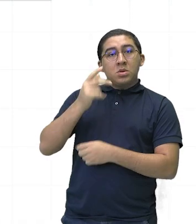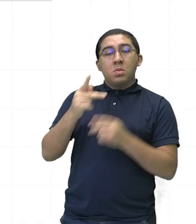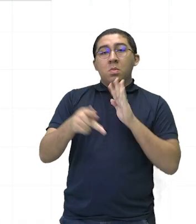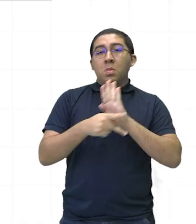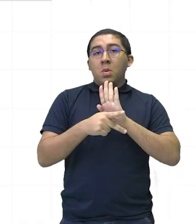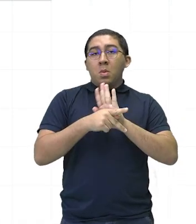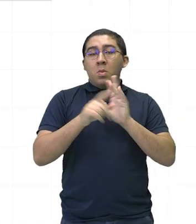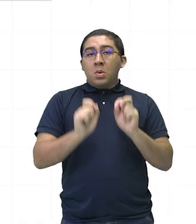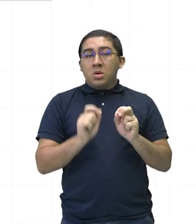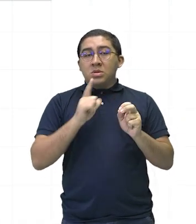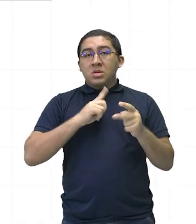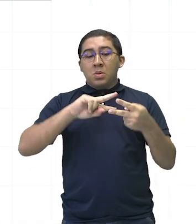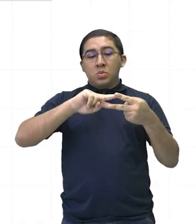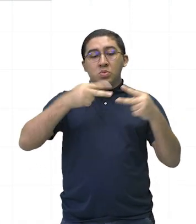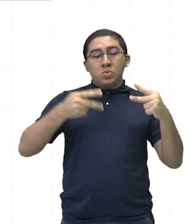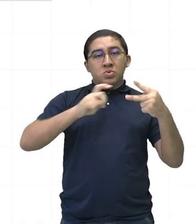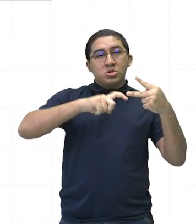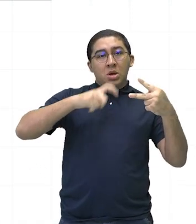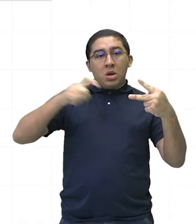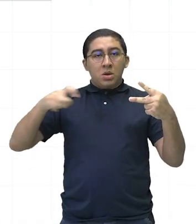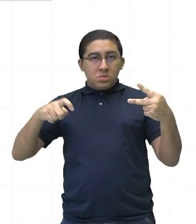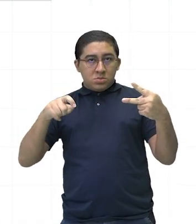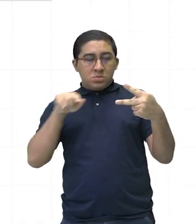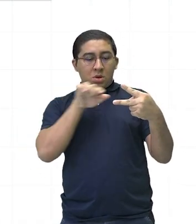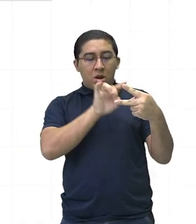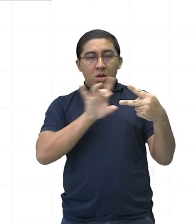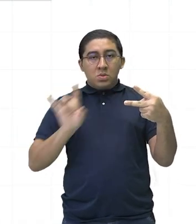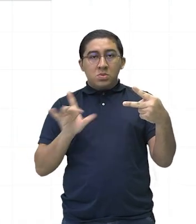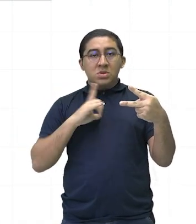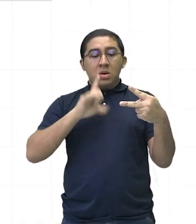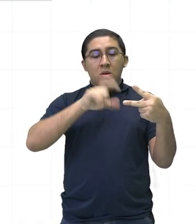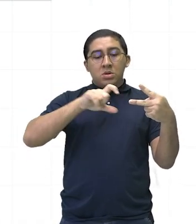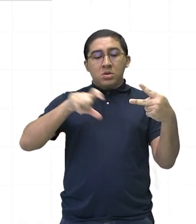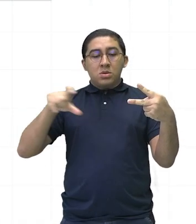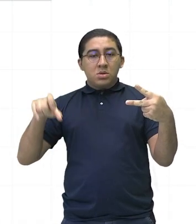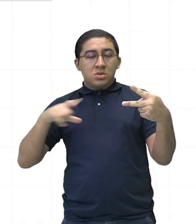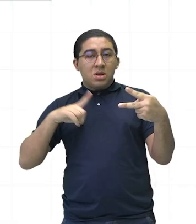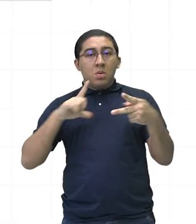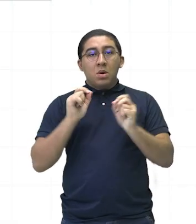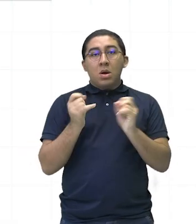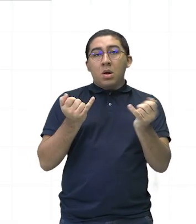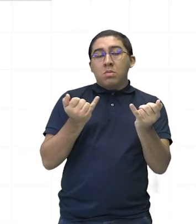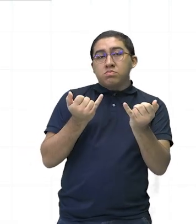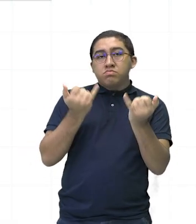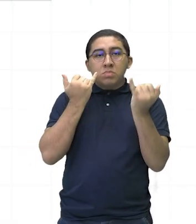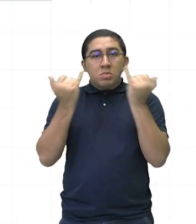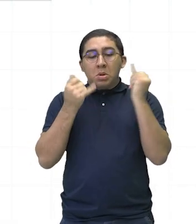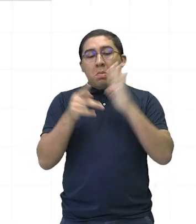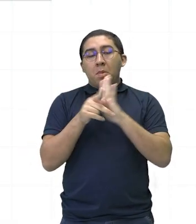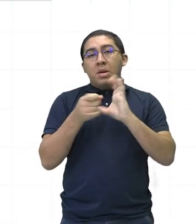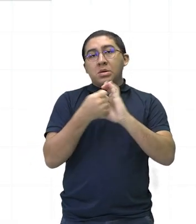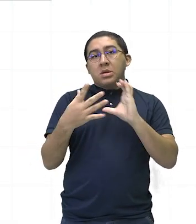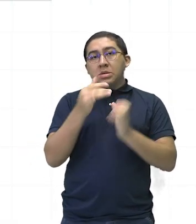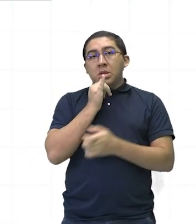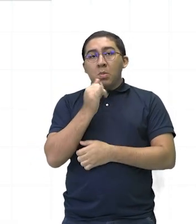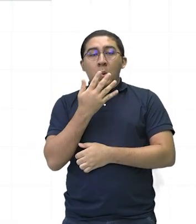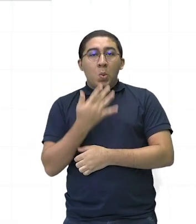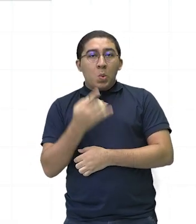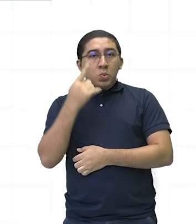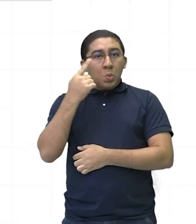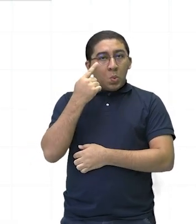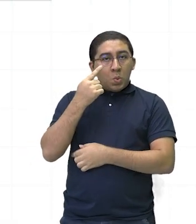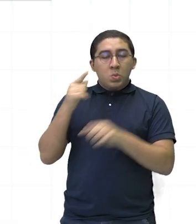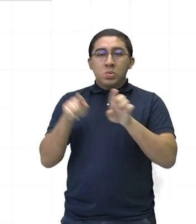DNA, como nós falamos ainda há pouco. E cada gene vai conter essa informação que determina uma característica, como a cor dos olhos, o tipo